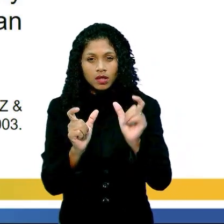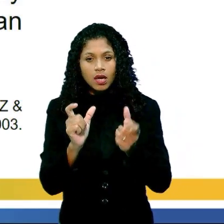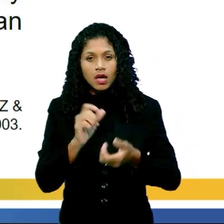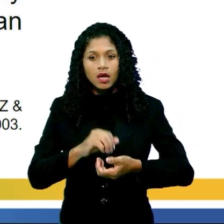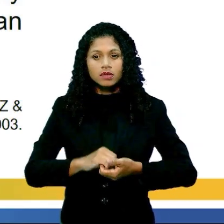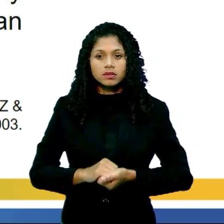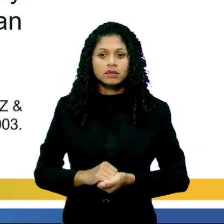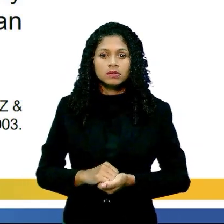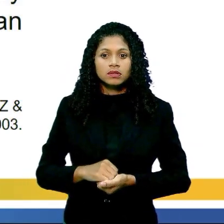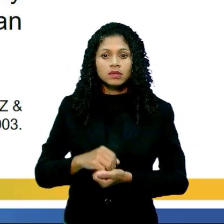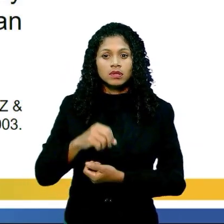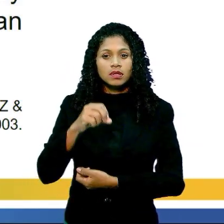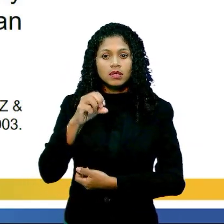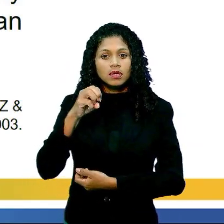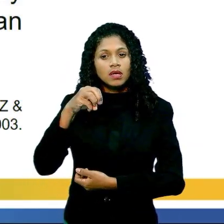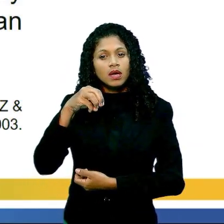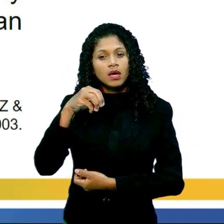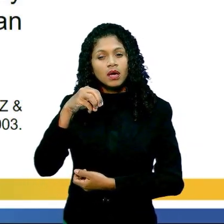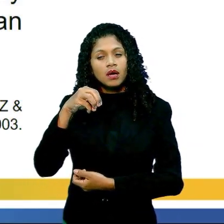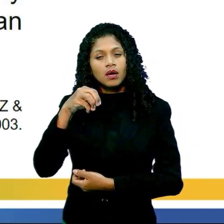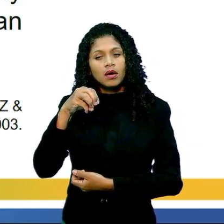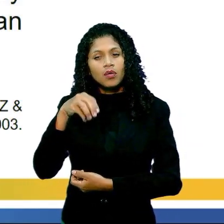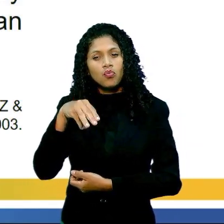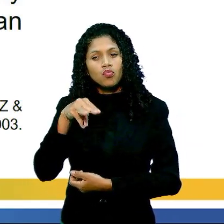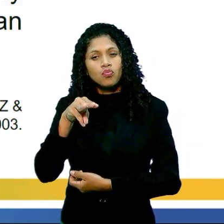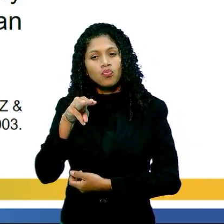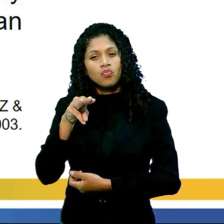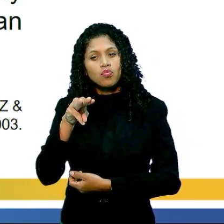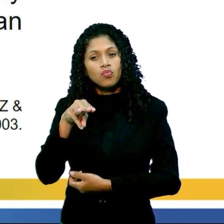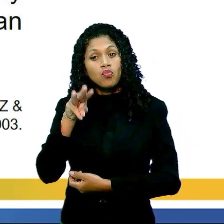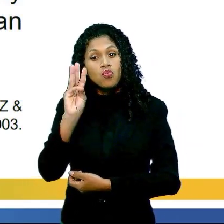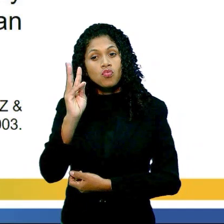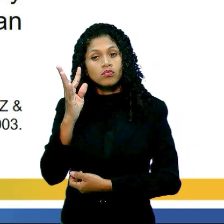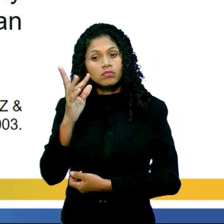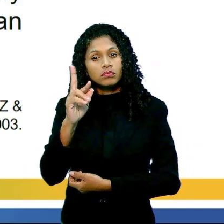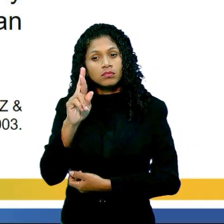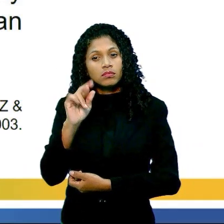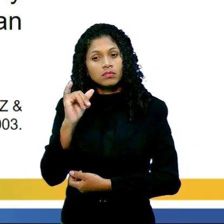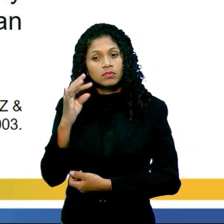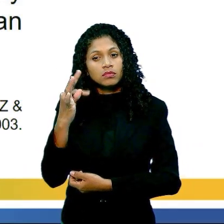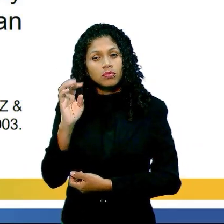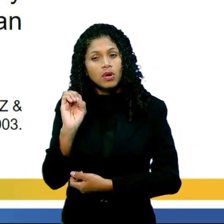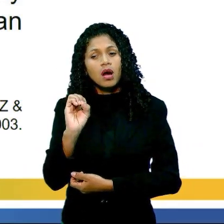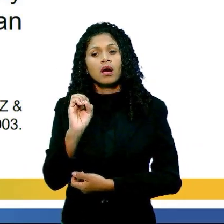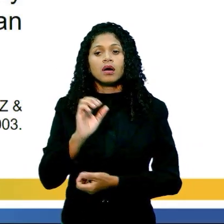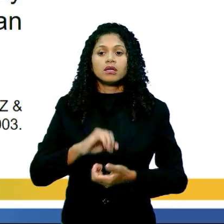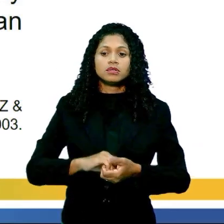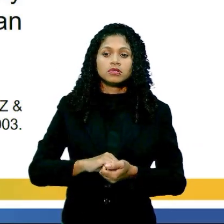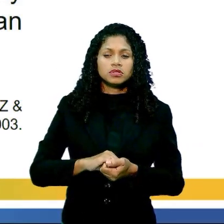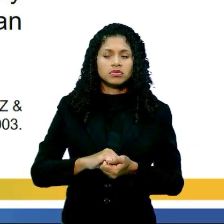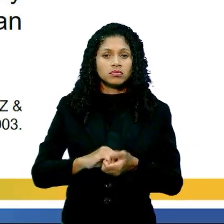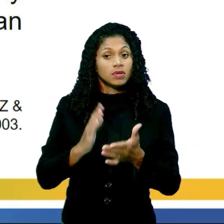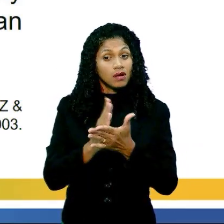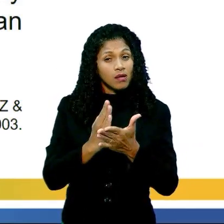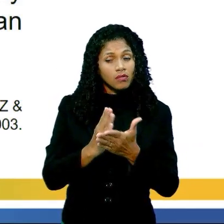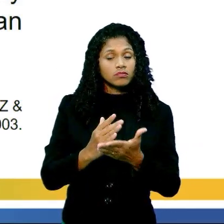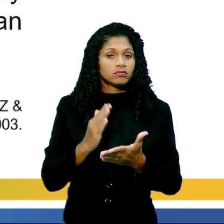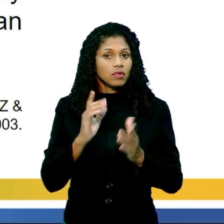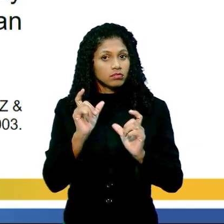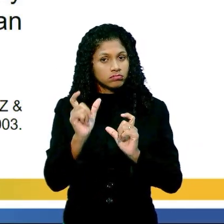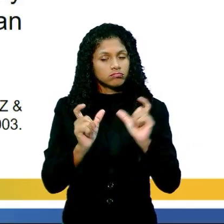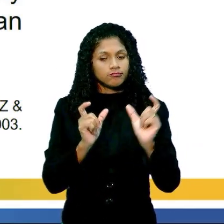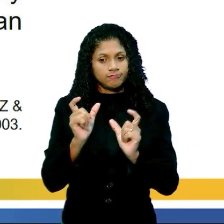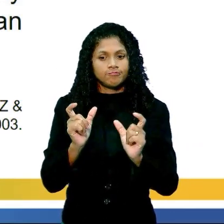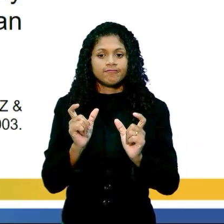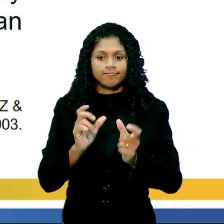write, que significa escrever. Nós temos choice, que significa escolha, ok? E tem